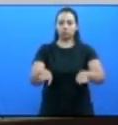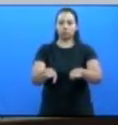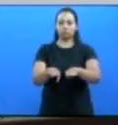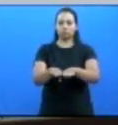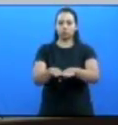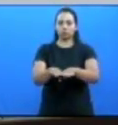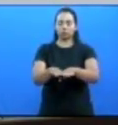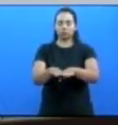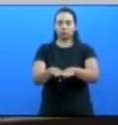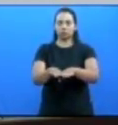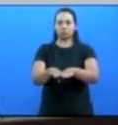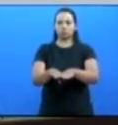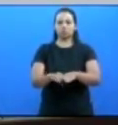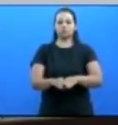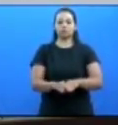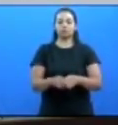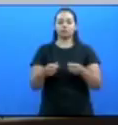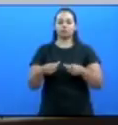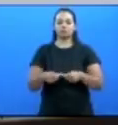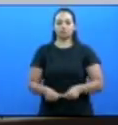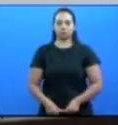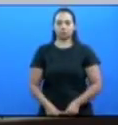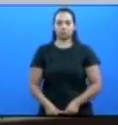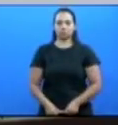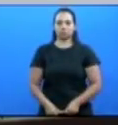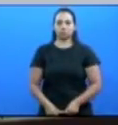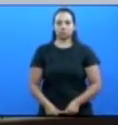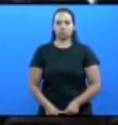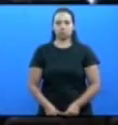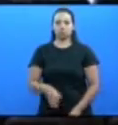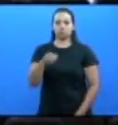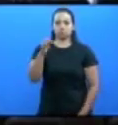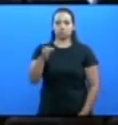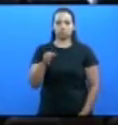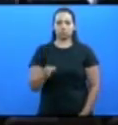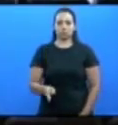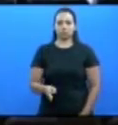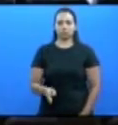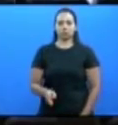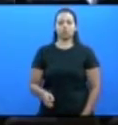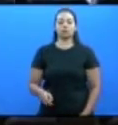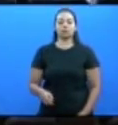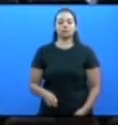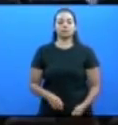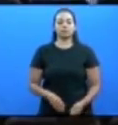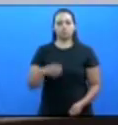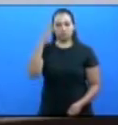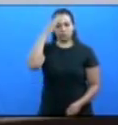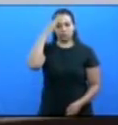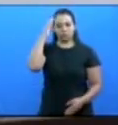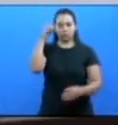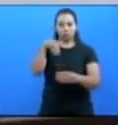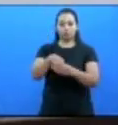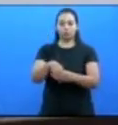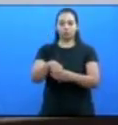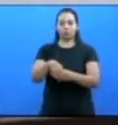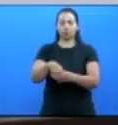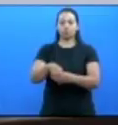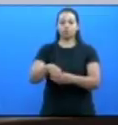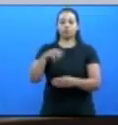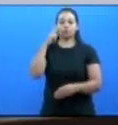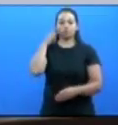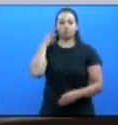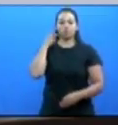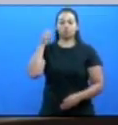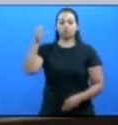aprovadas, permaneçam como estão. Aprovado. Verificação. Verificação de votação solicitada pelo